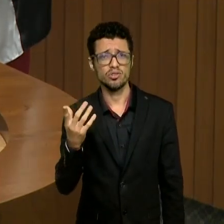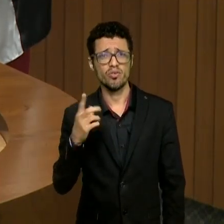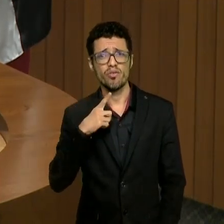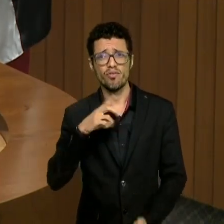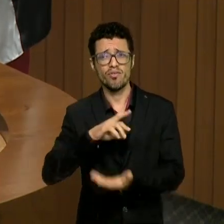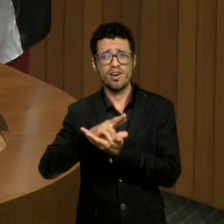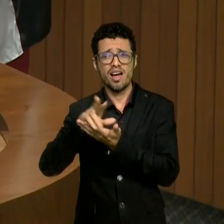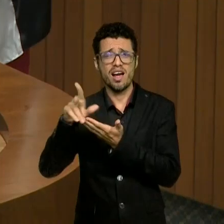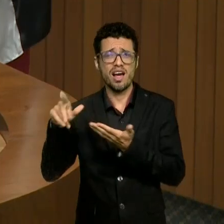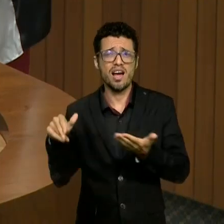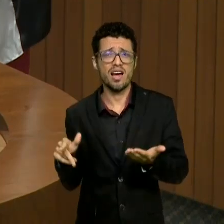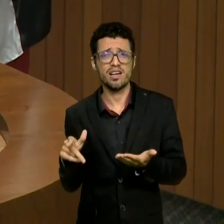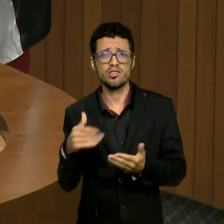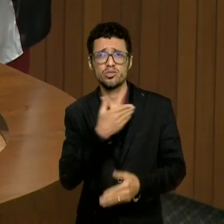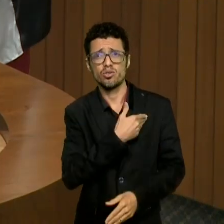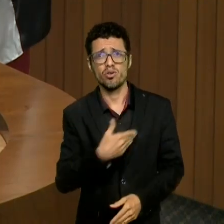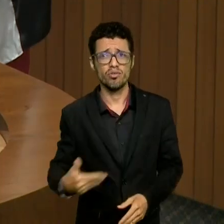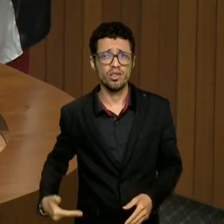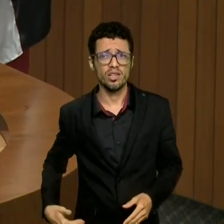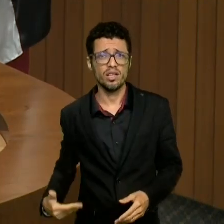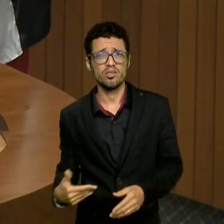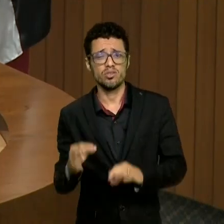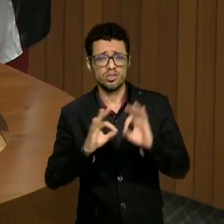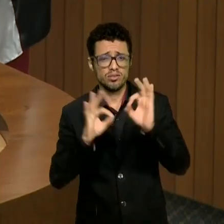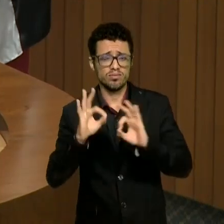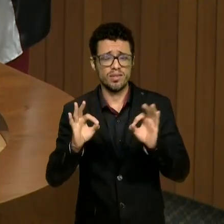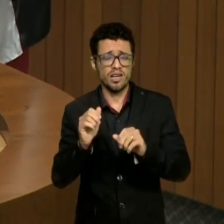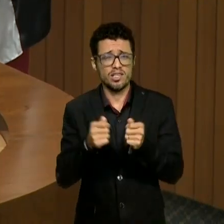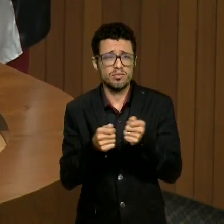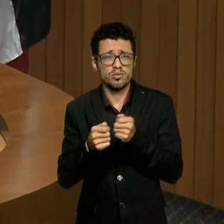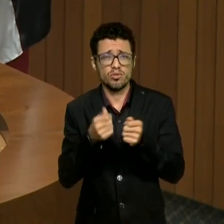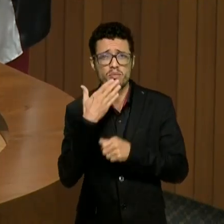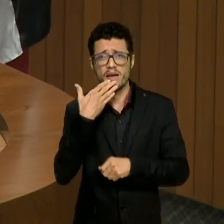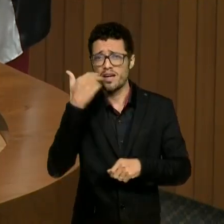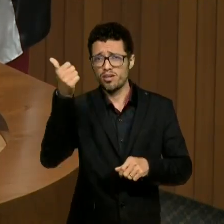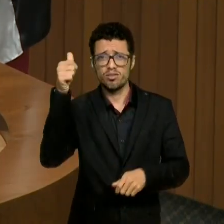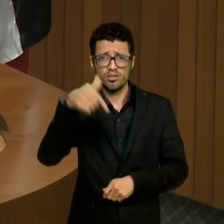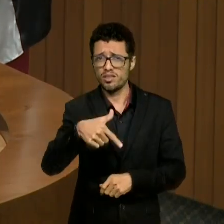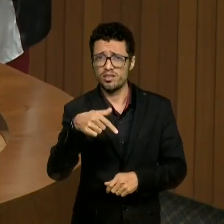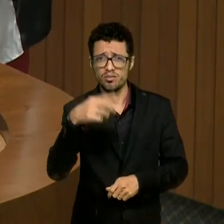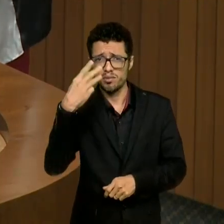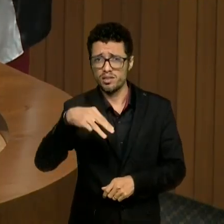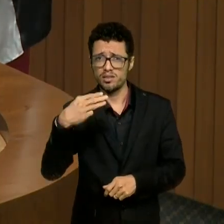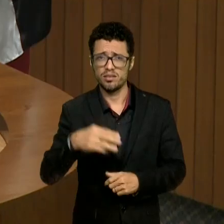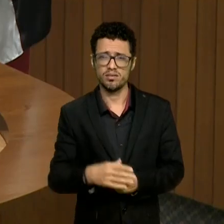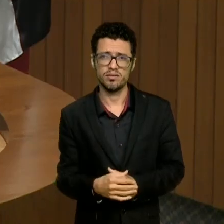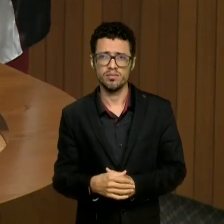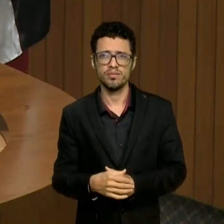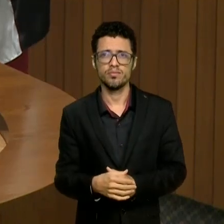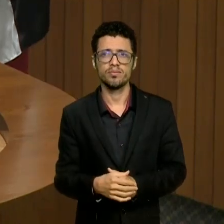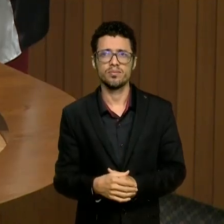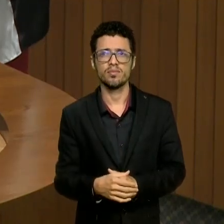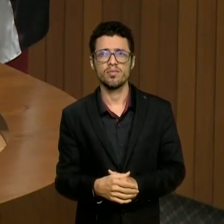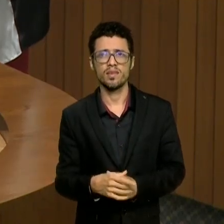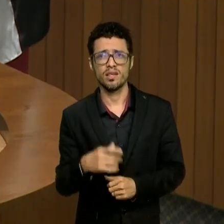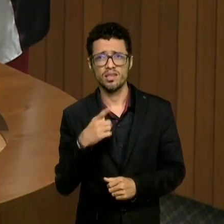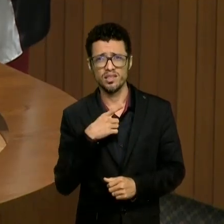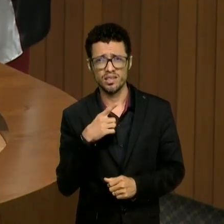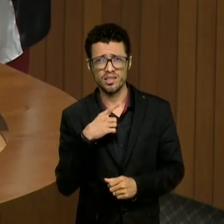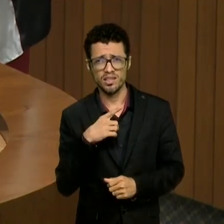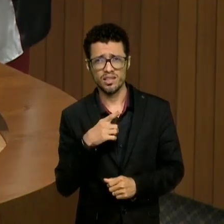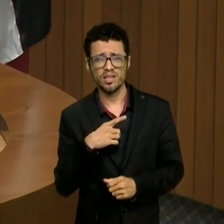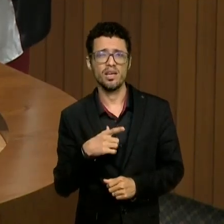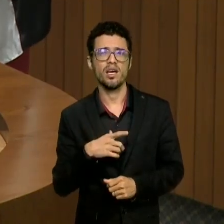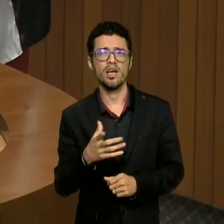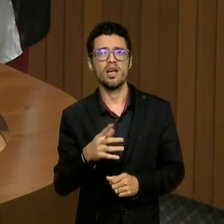e que não quebrou o Estado, não endividou o Estado. Lembrar que o Flávio Dino aparece desde planilha da Odebrecht, na Lava